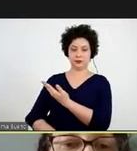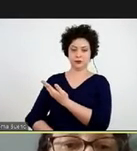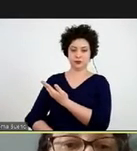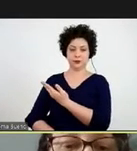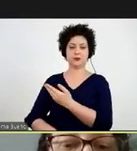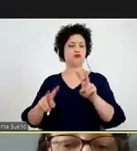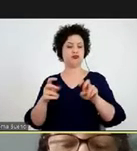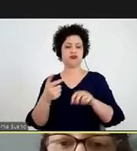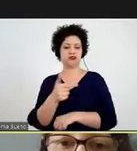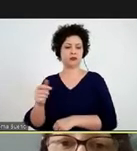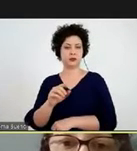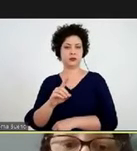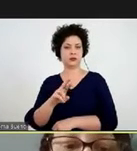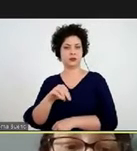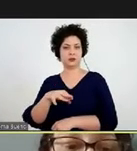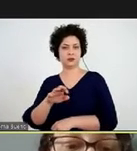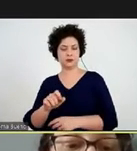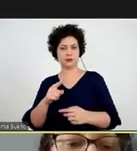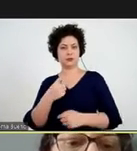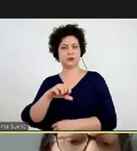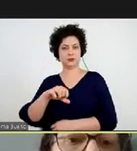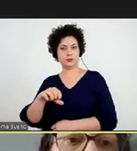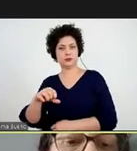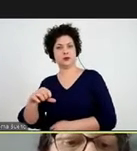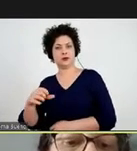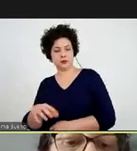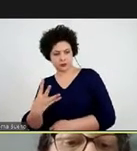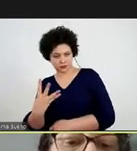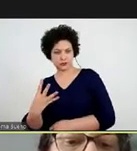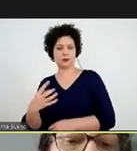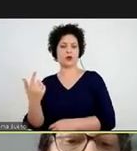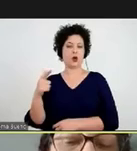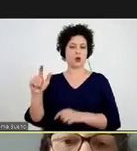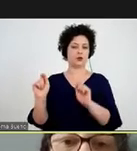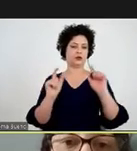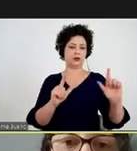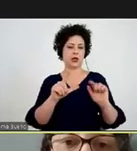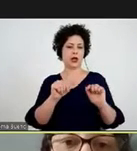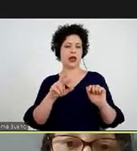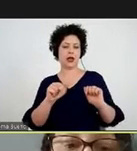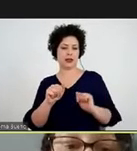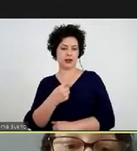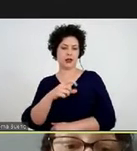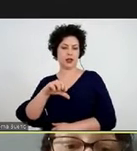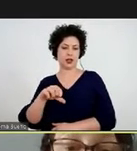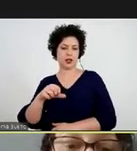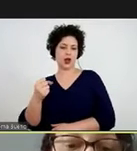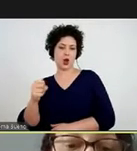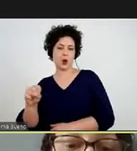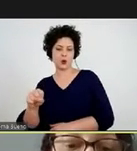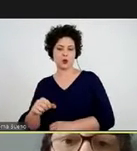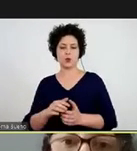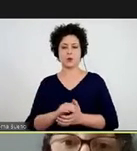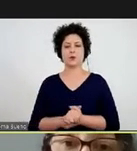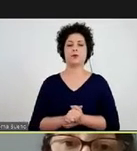título, de Adriane Gallinari, 1994, e outra obra sem título, de Lara Felipe, de 1998.